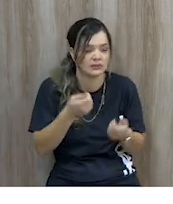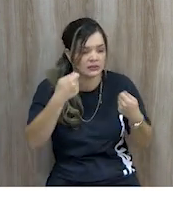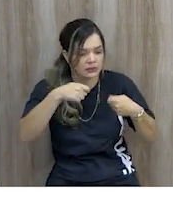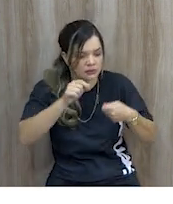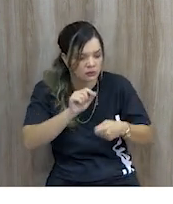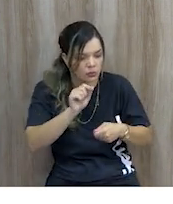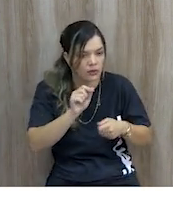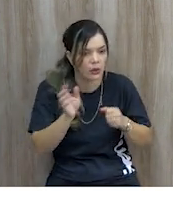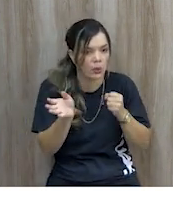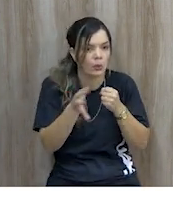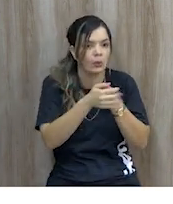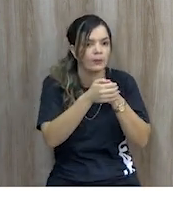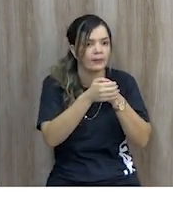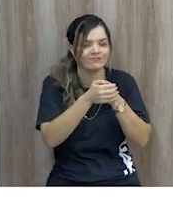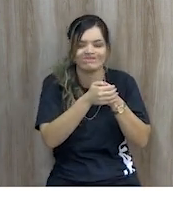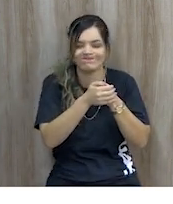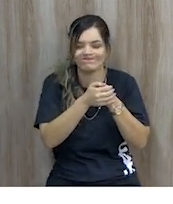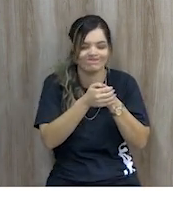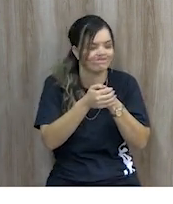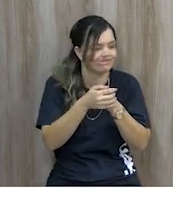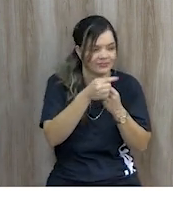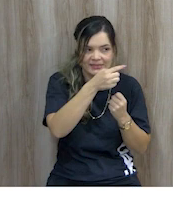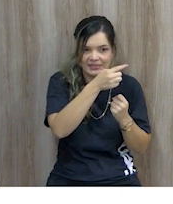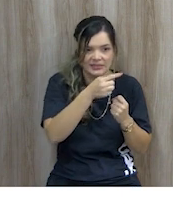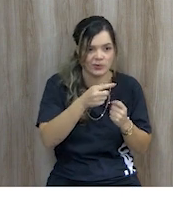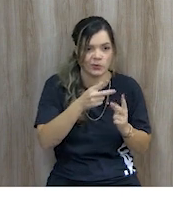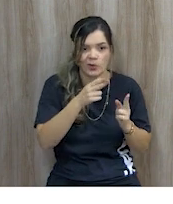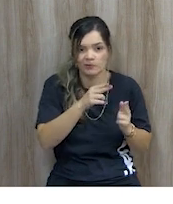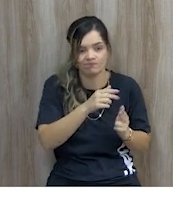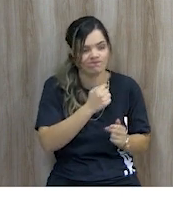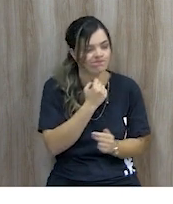recobrimento? Nesse caso, não tem.